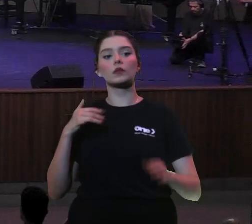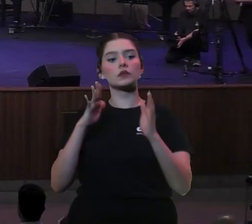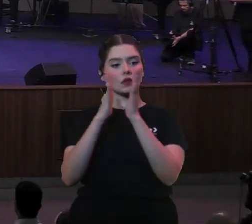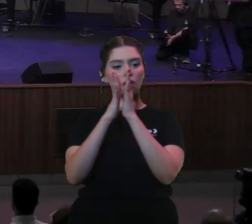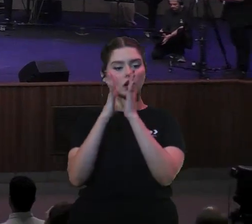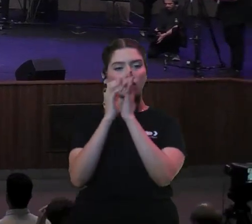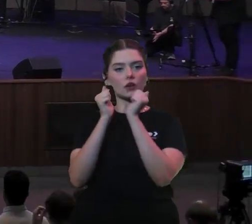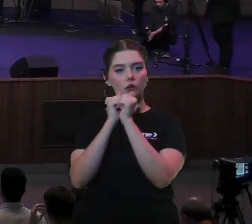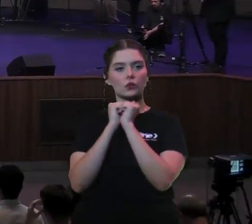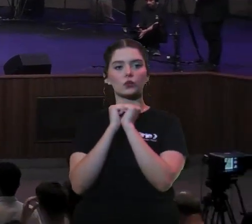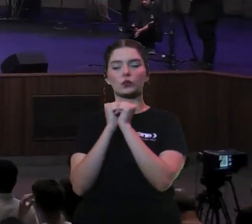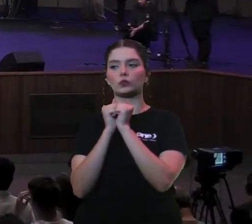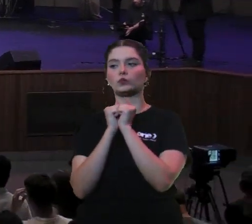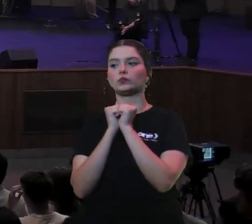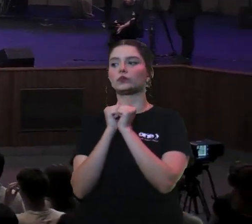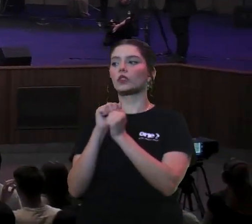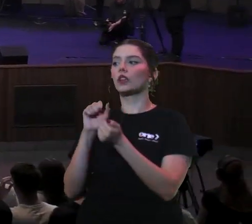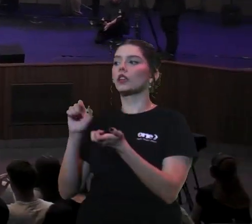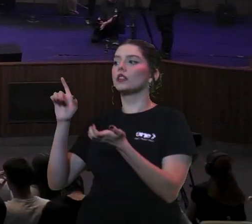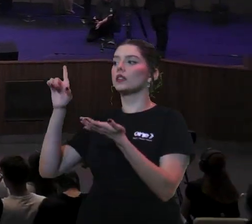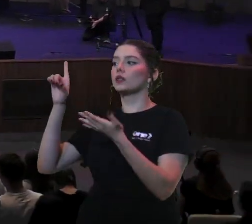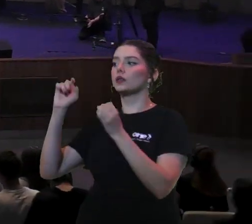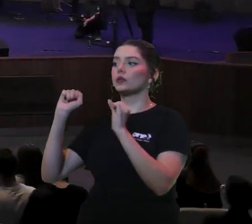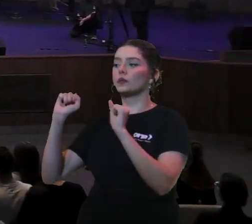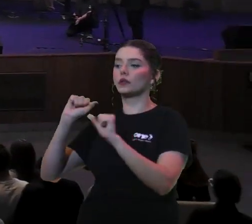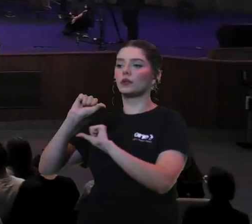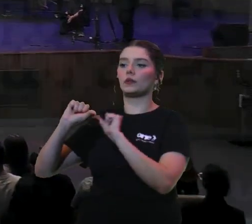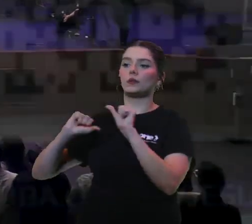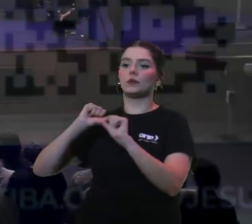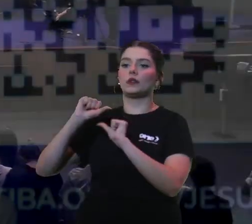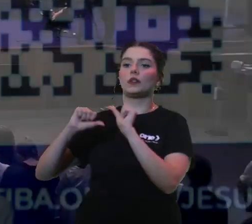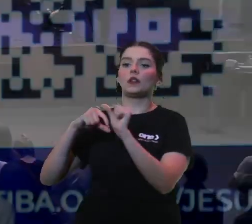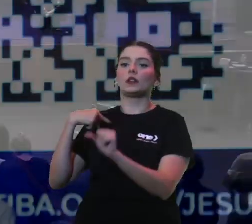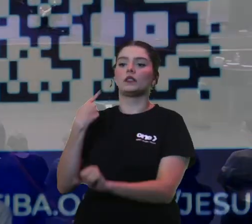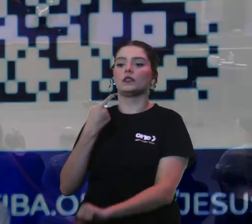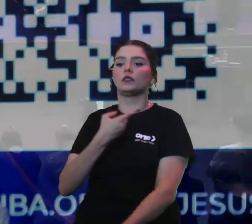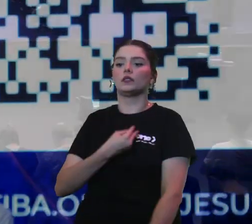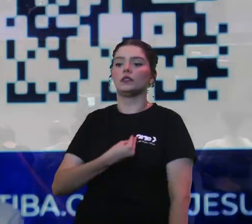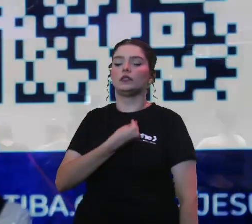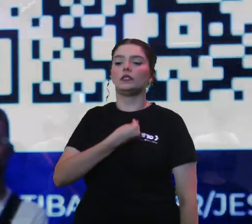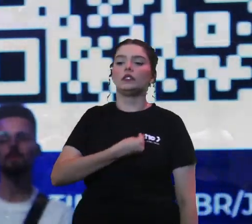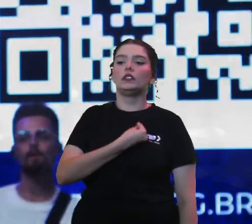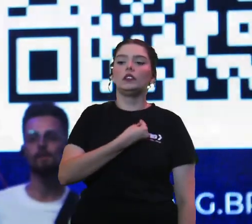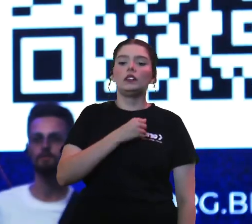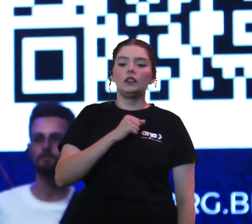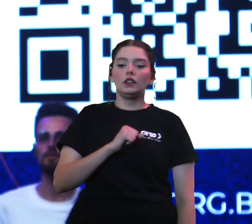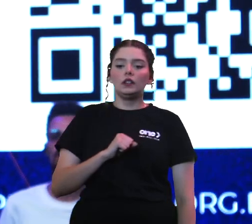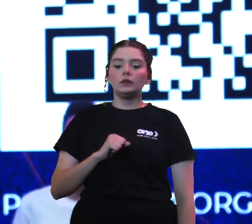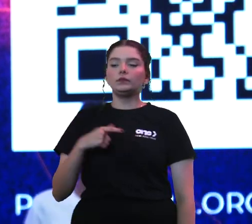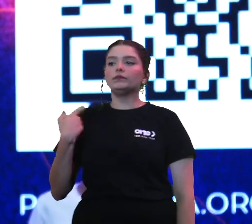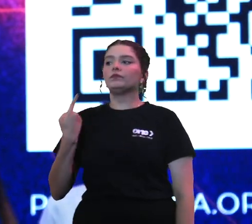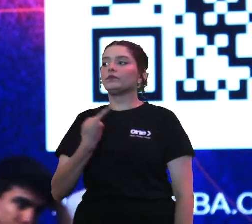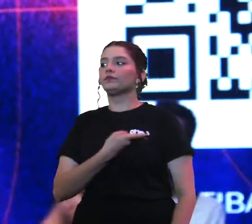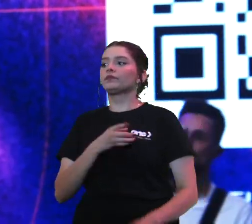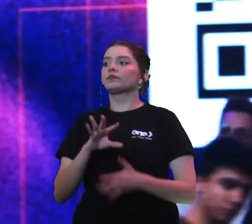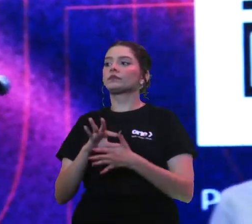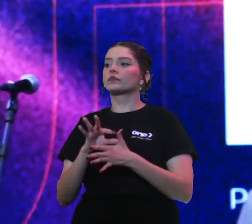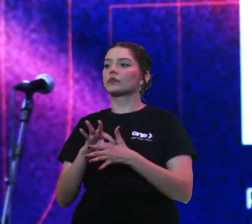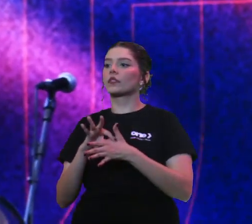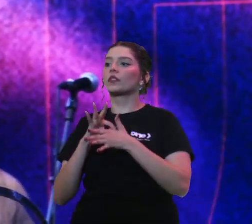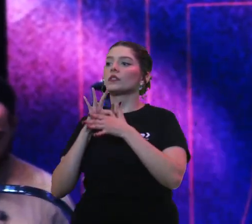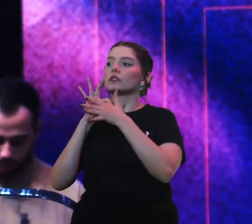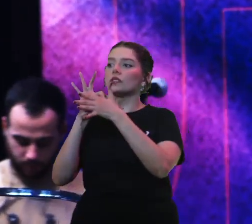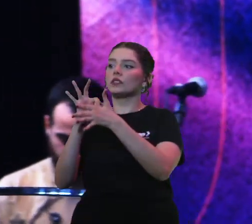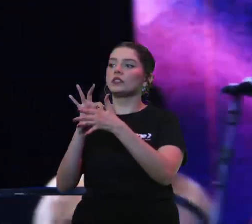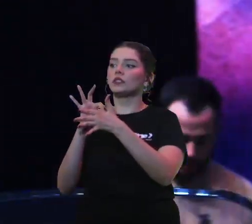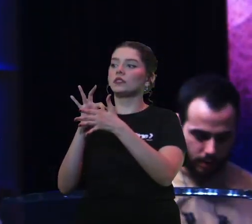você. Deus tem coisas novas para fazer através da tua vida. Amém, amém ali do lado. Queria pedir para os nossos líderes que estão aqui preparados para vir para cá